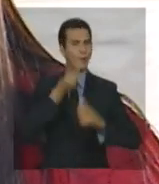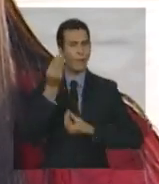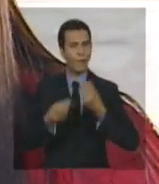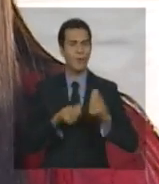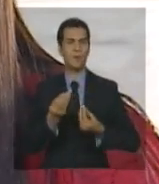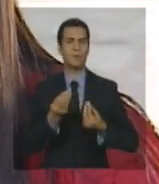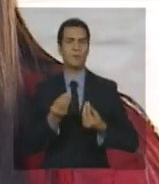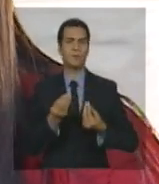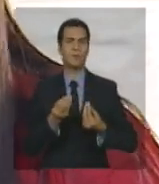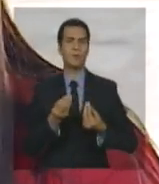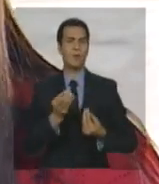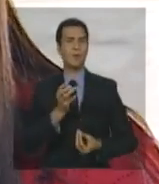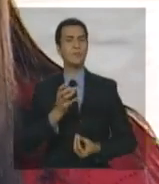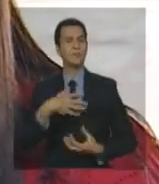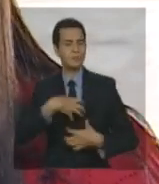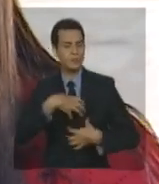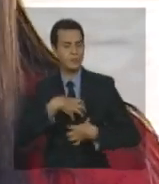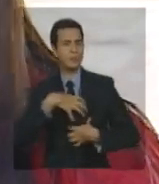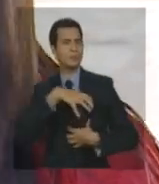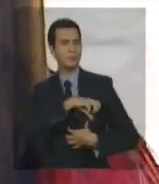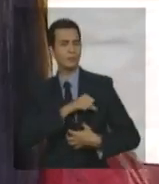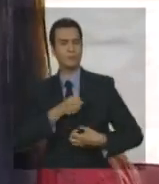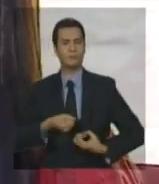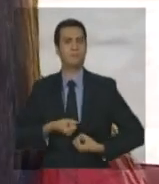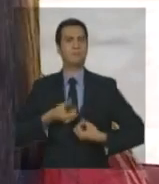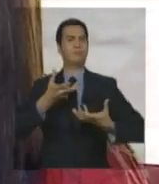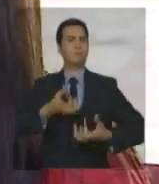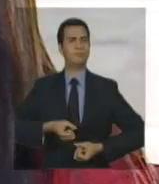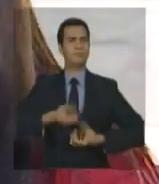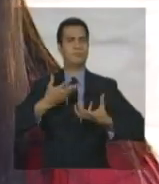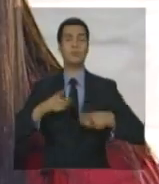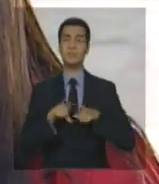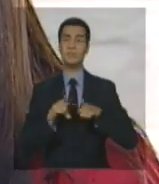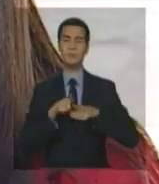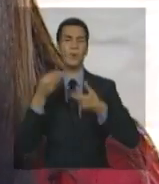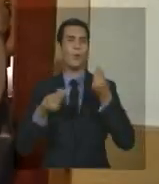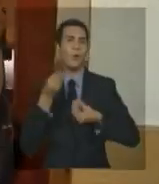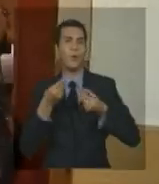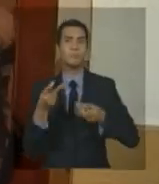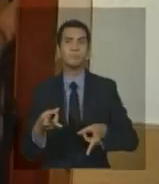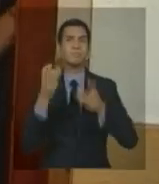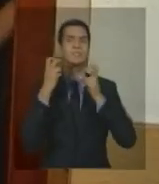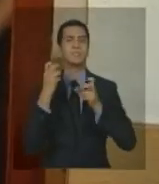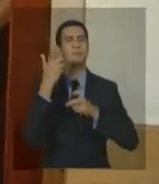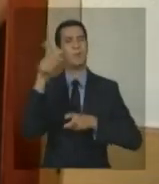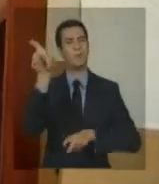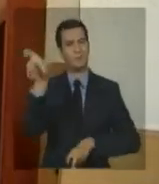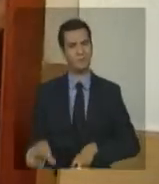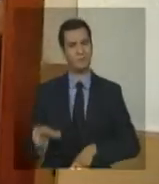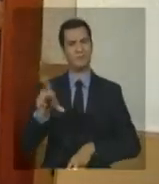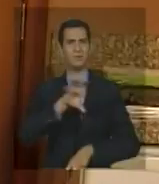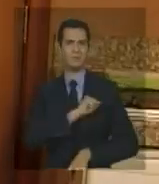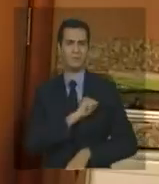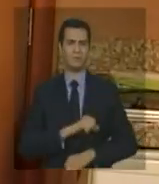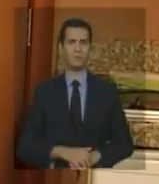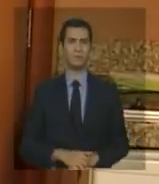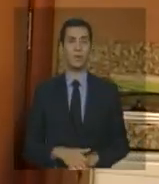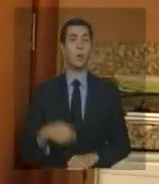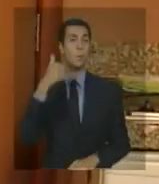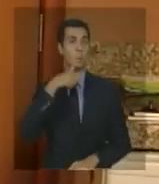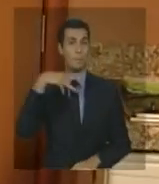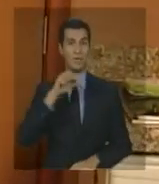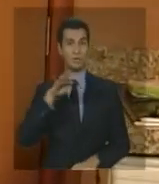demonstrar, né, o seu sentimento e como perceber o sentimento do outro. Martinha construiu.